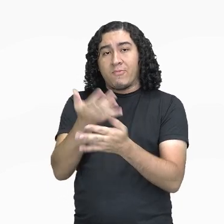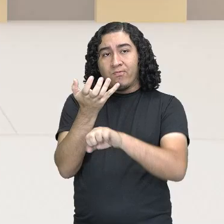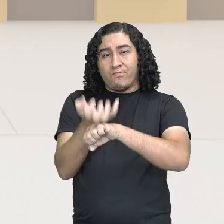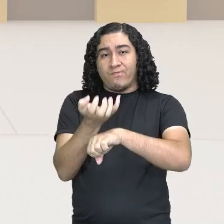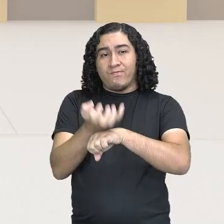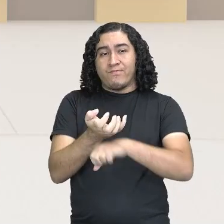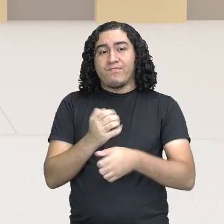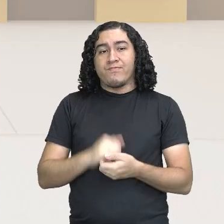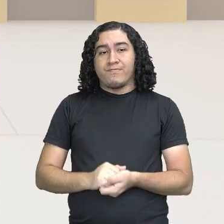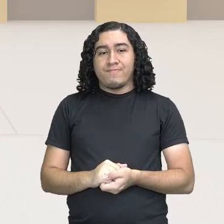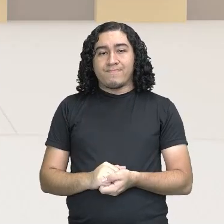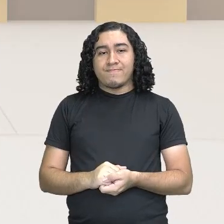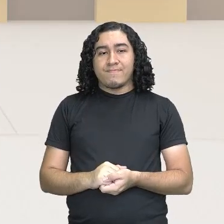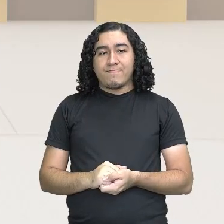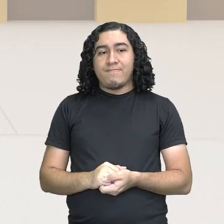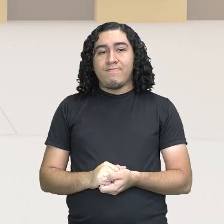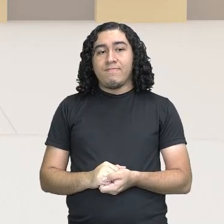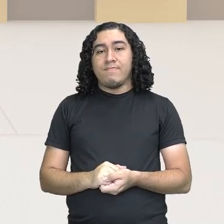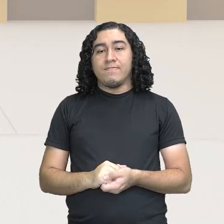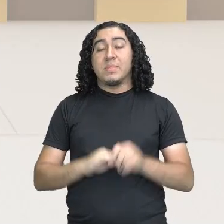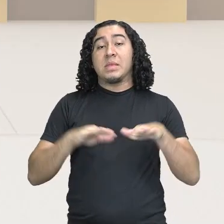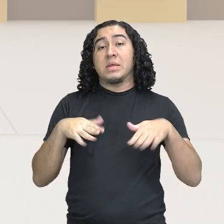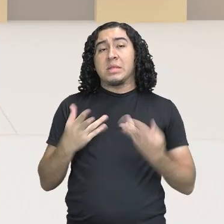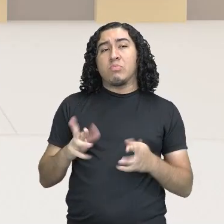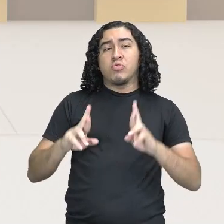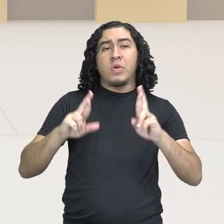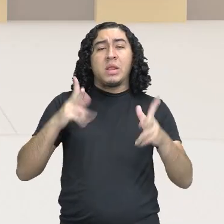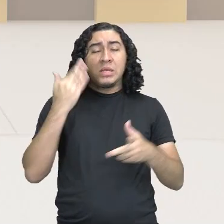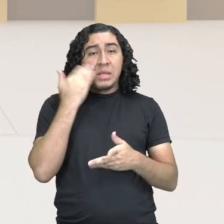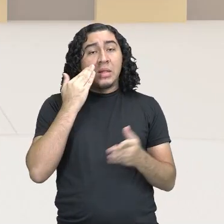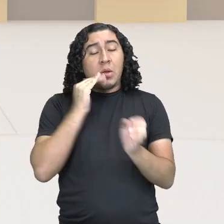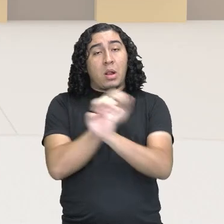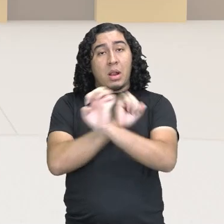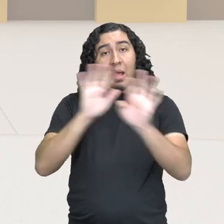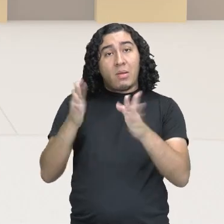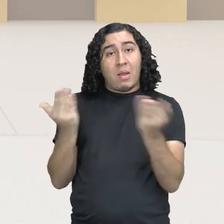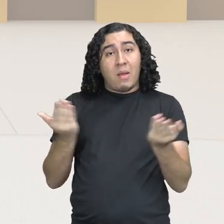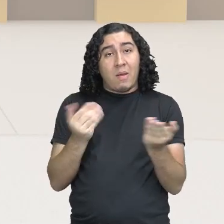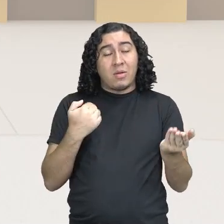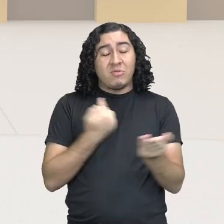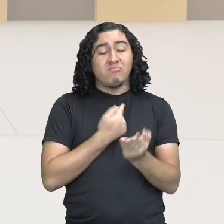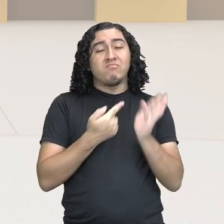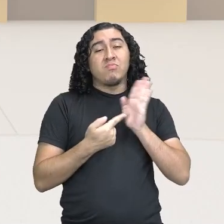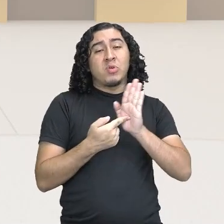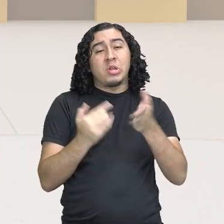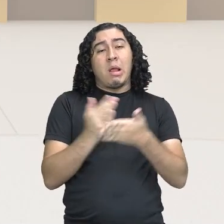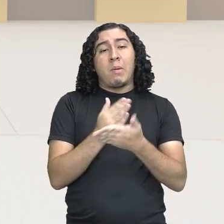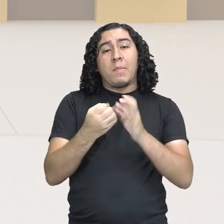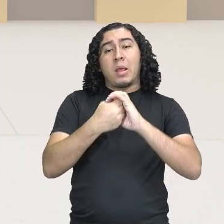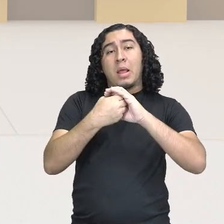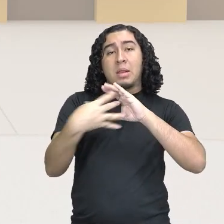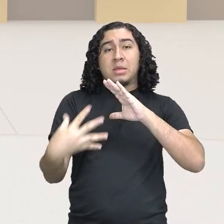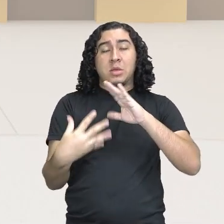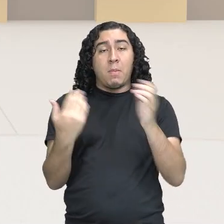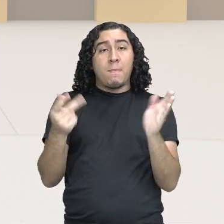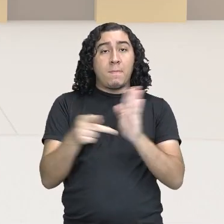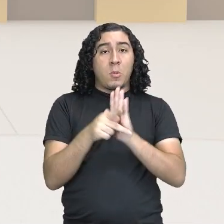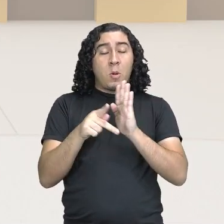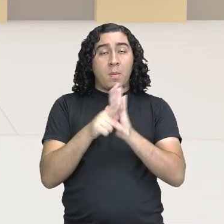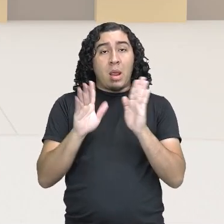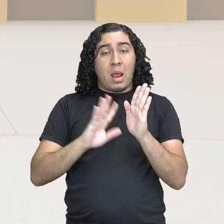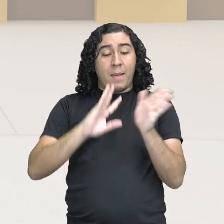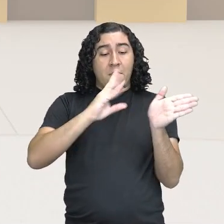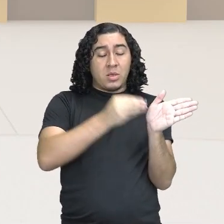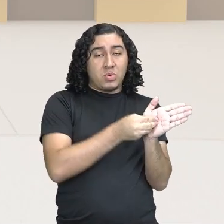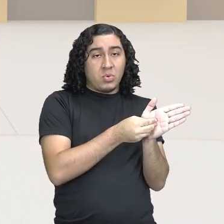curricular. Então, feito essa diferença, nós vamos agora trazer aqui algumas características da Amazônia